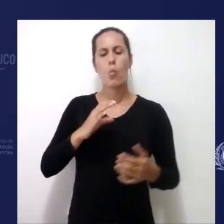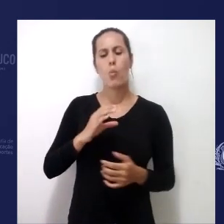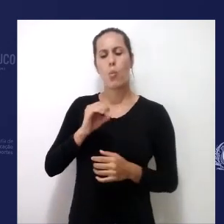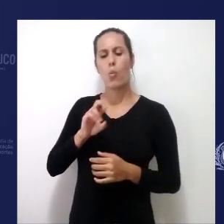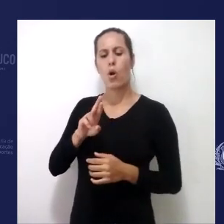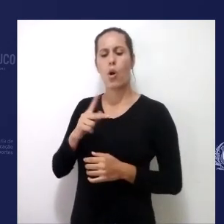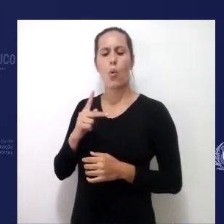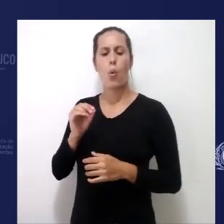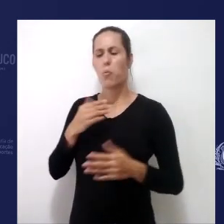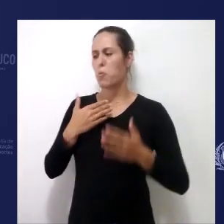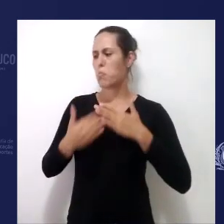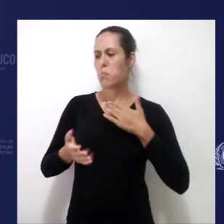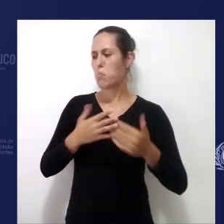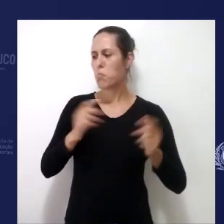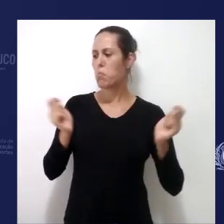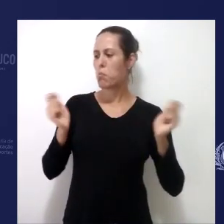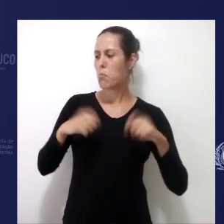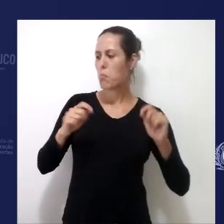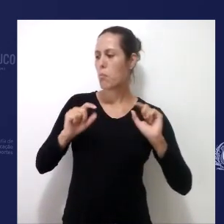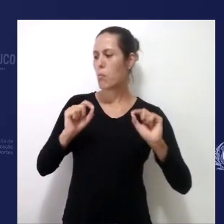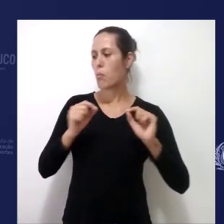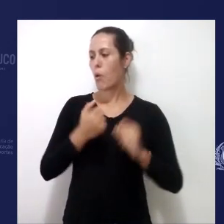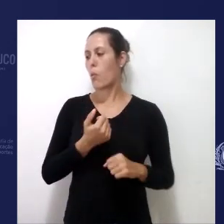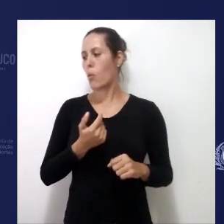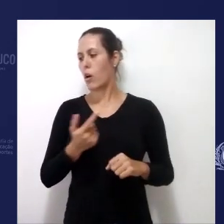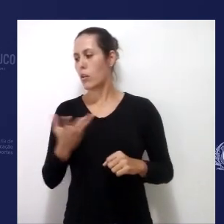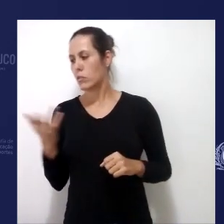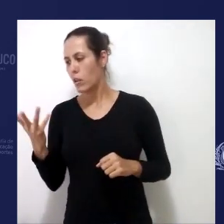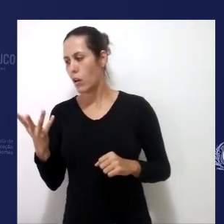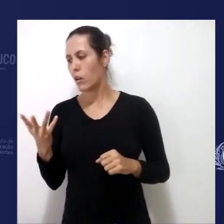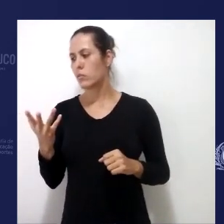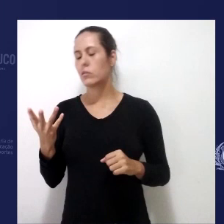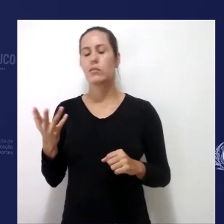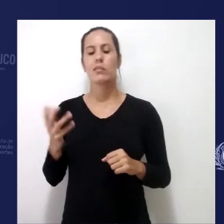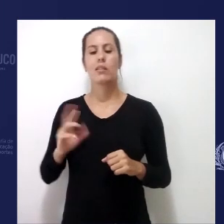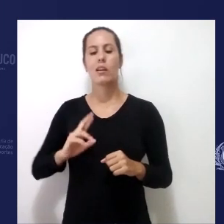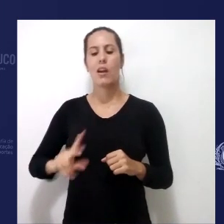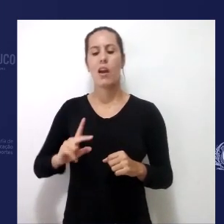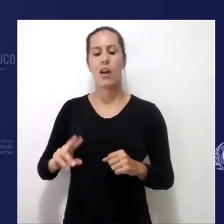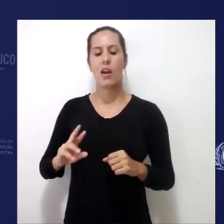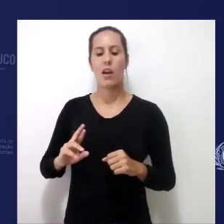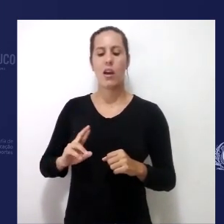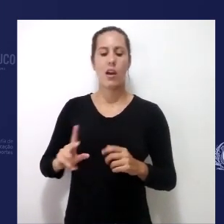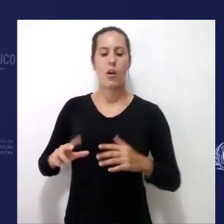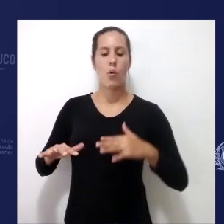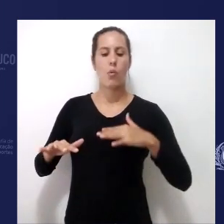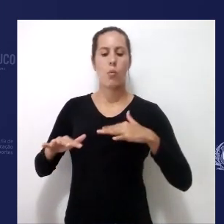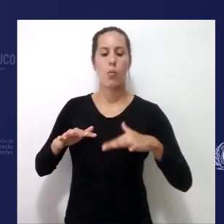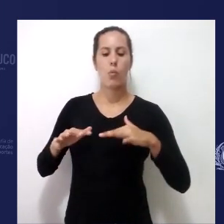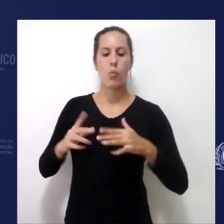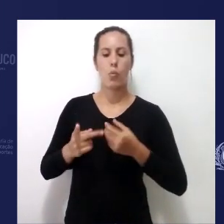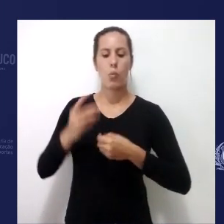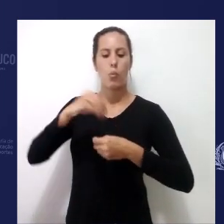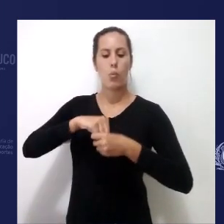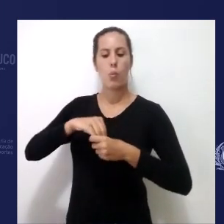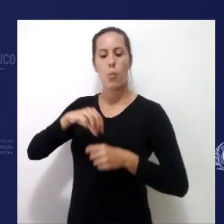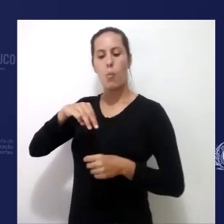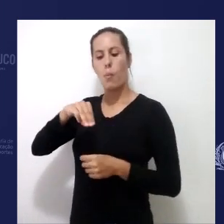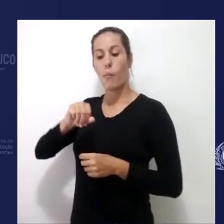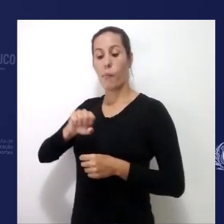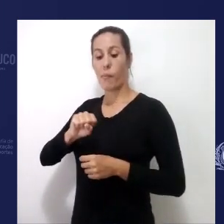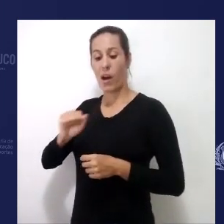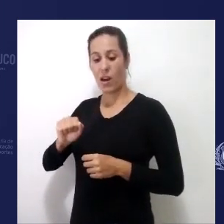que apresente uma quantidade de movimento não nula. Isto é, desde que o corpo ele vai ter